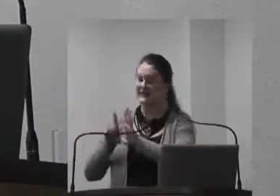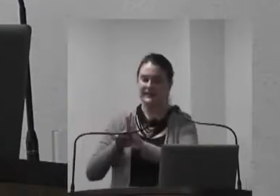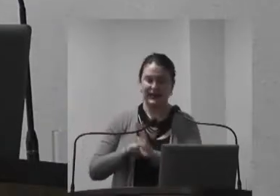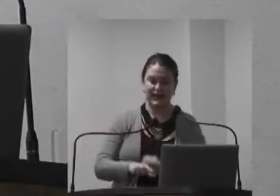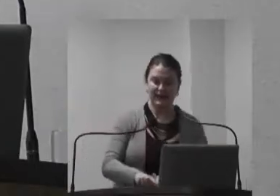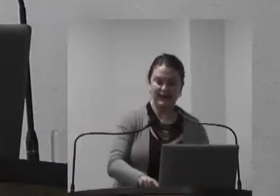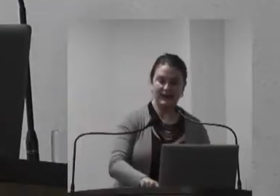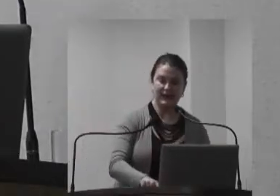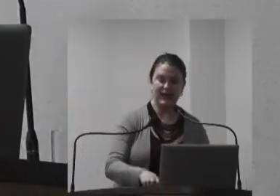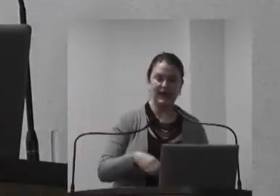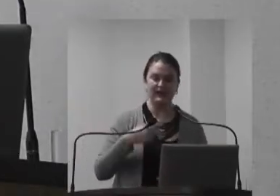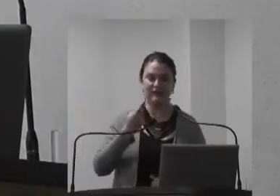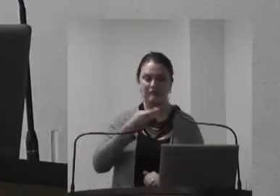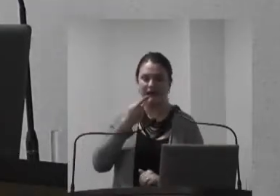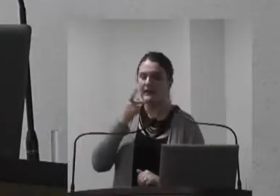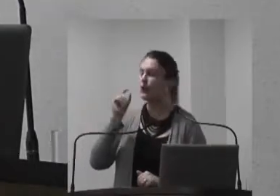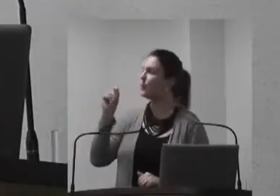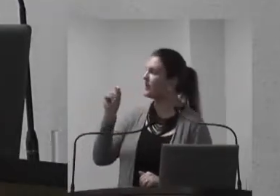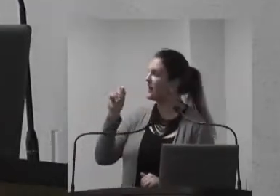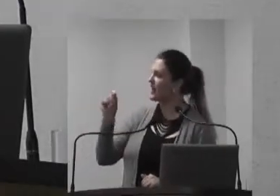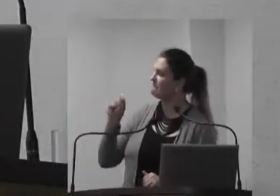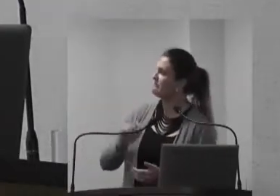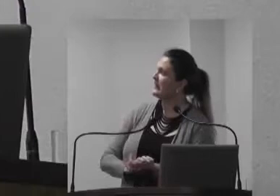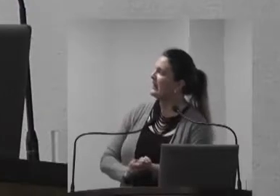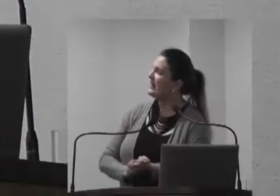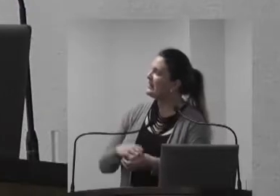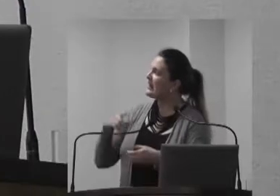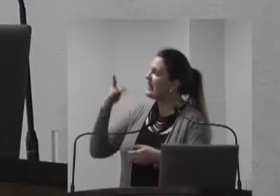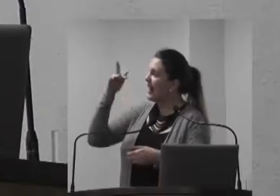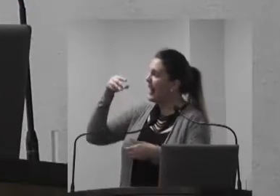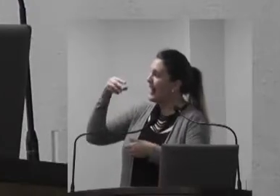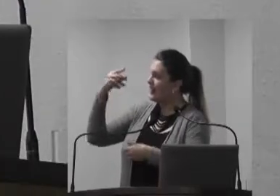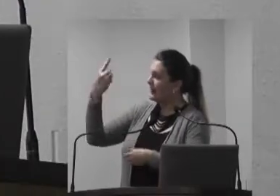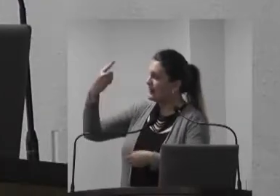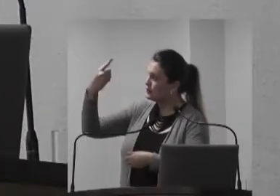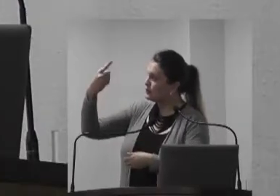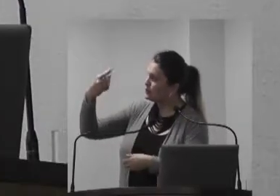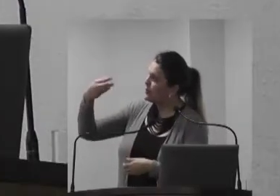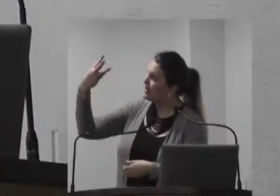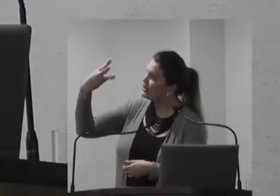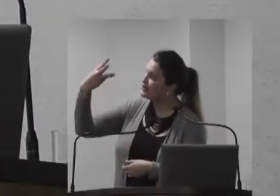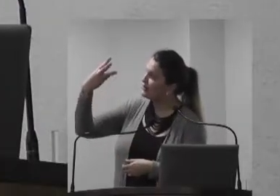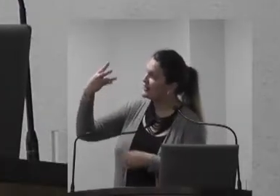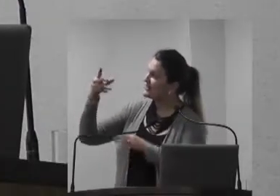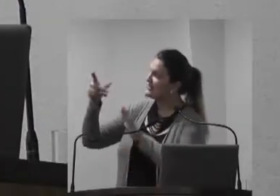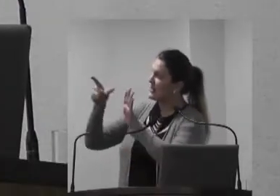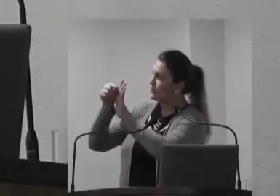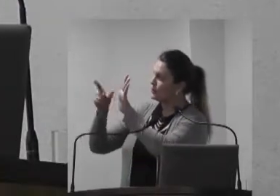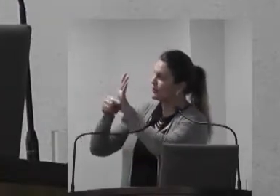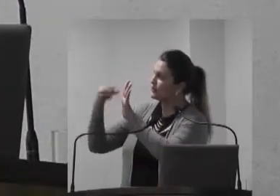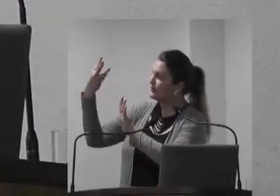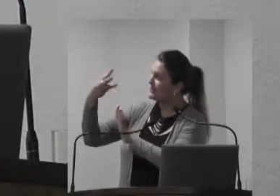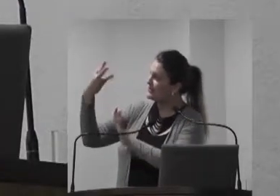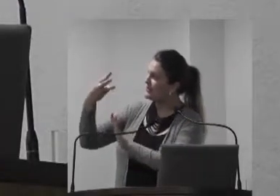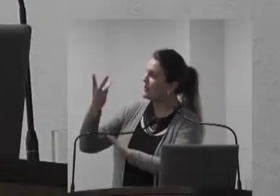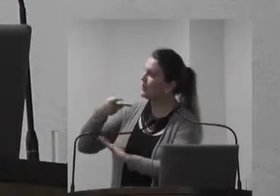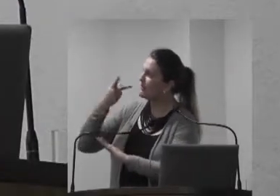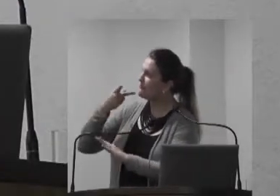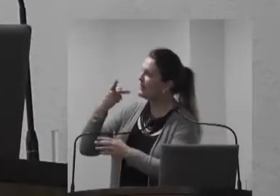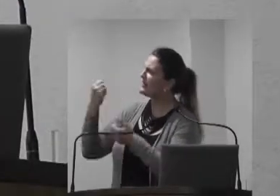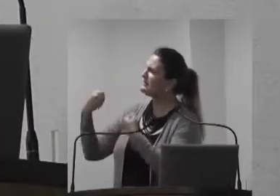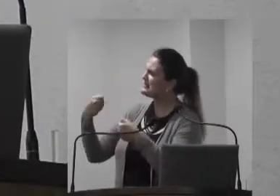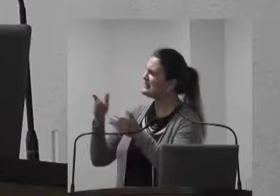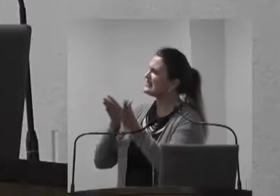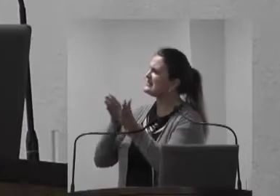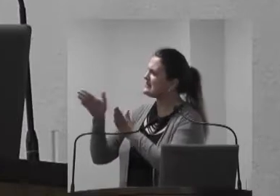E nessa lei, ela fala o quê? Que no artigo 3º,